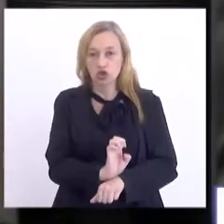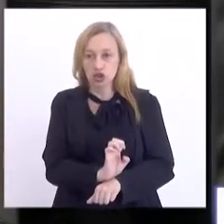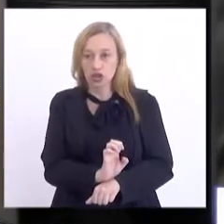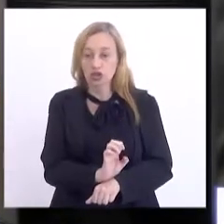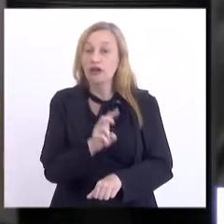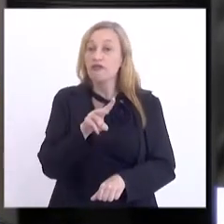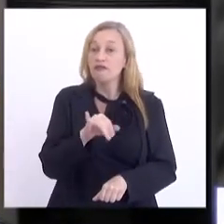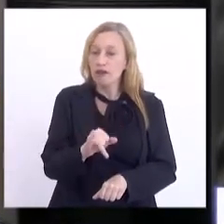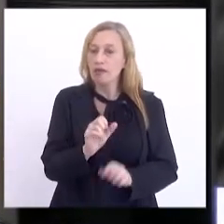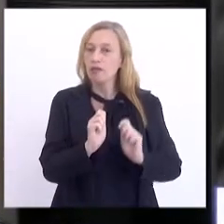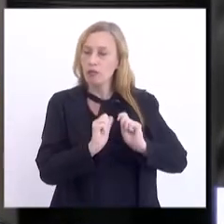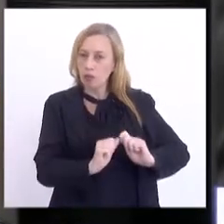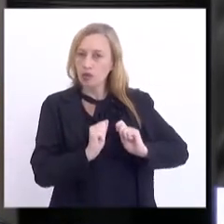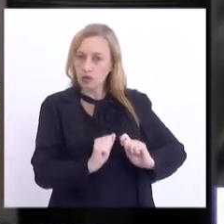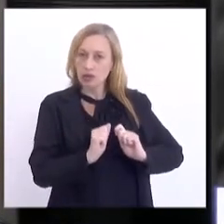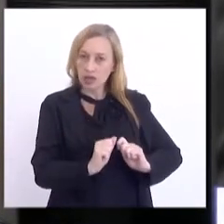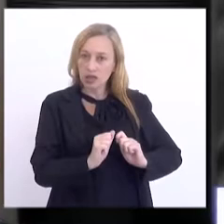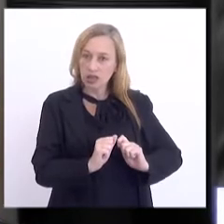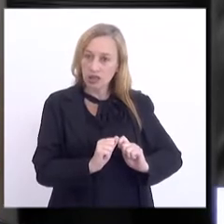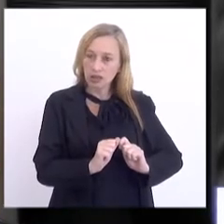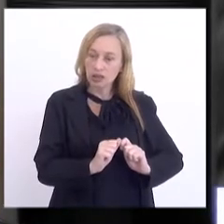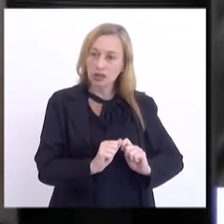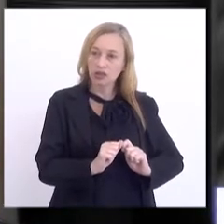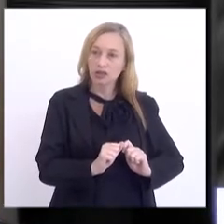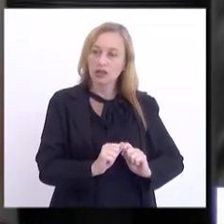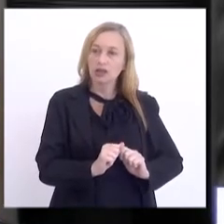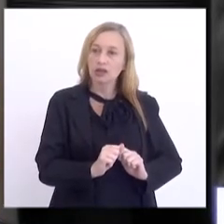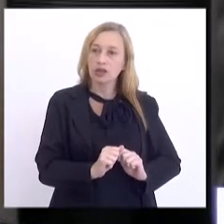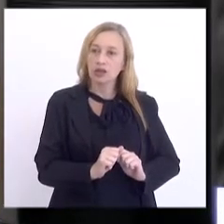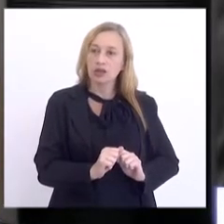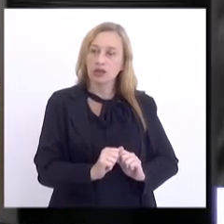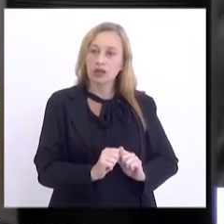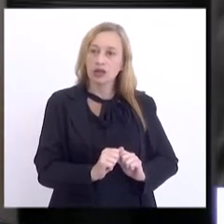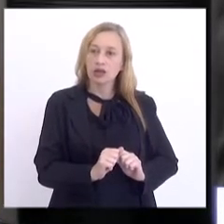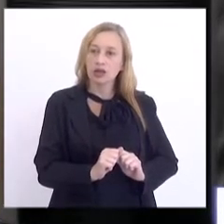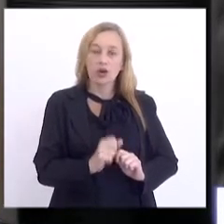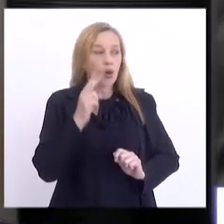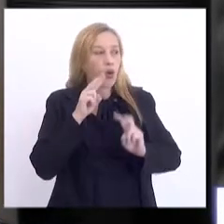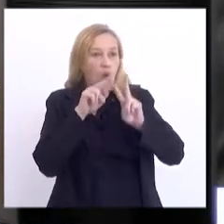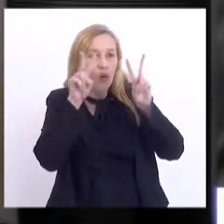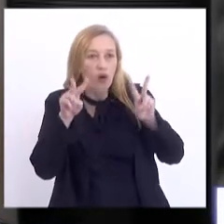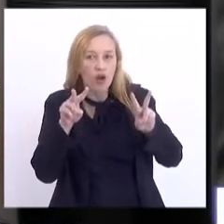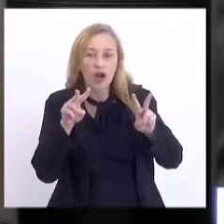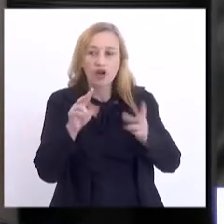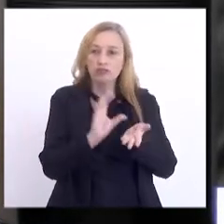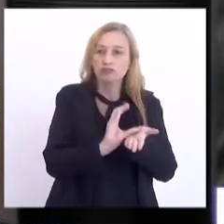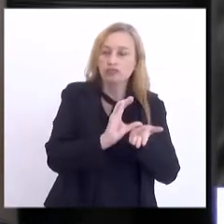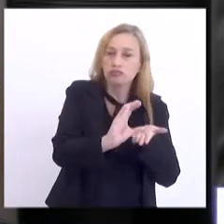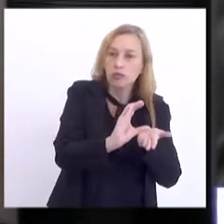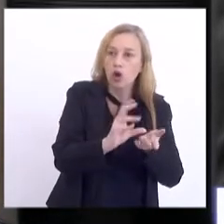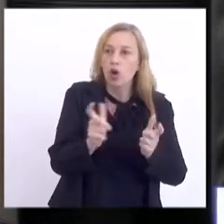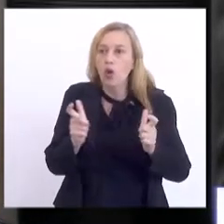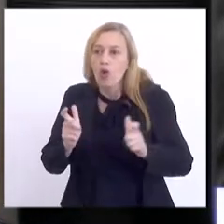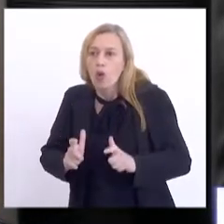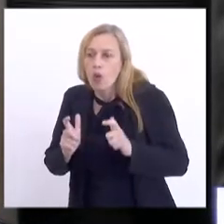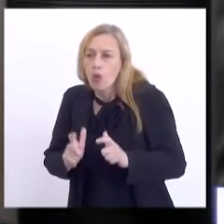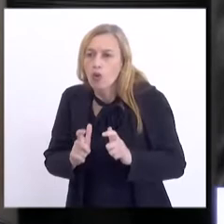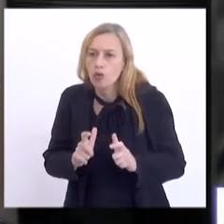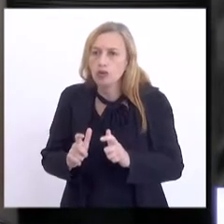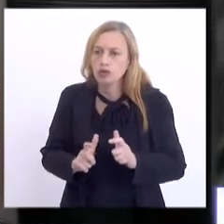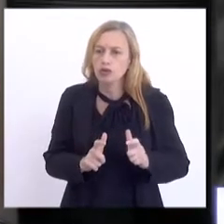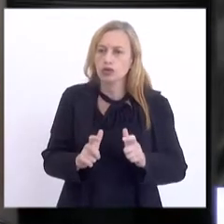vai poder e vai ter condições de olhar para esses recursos onde as